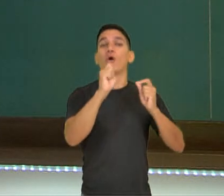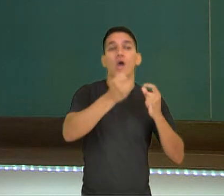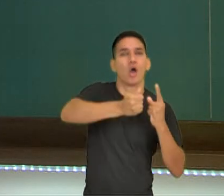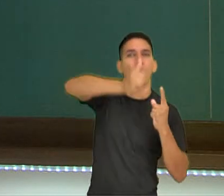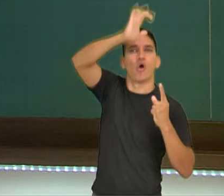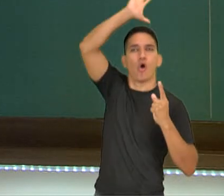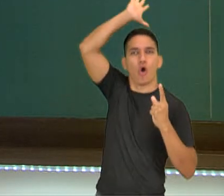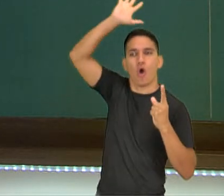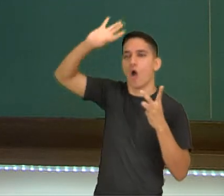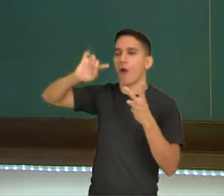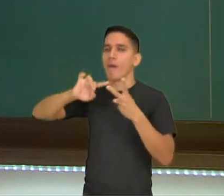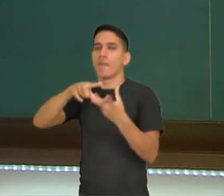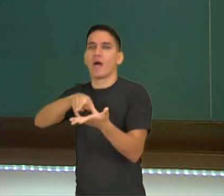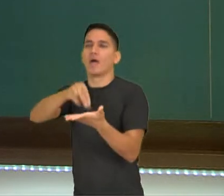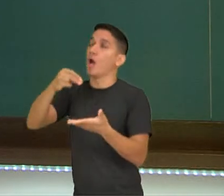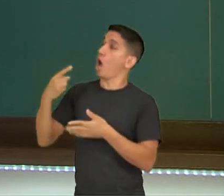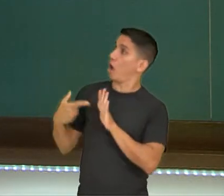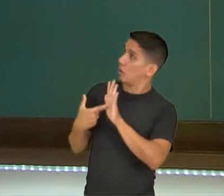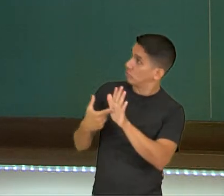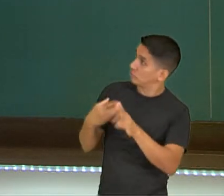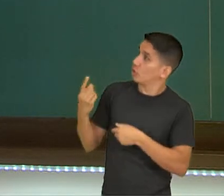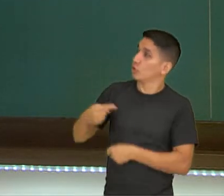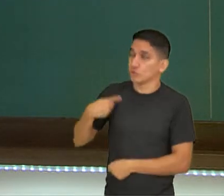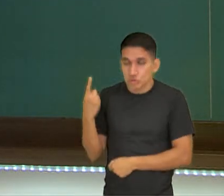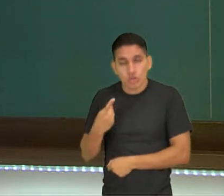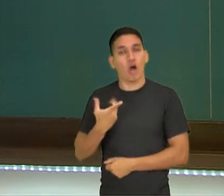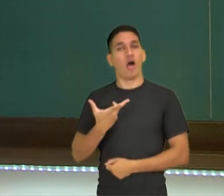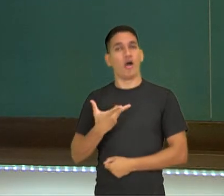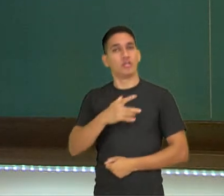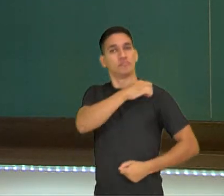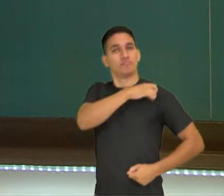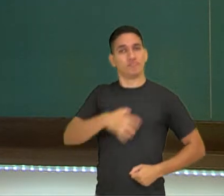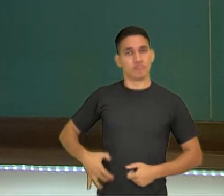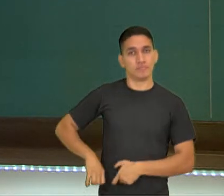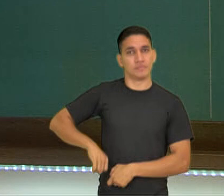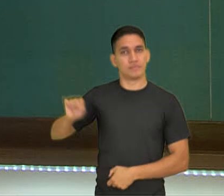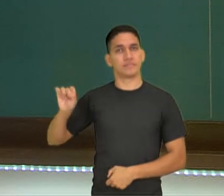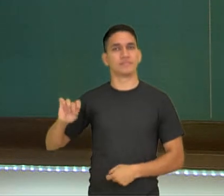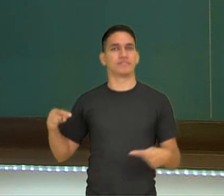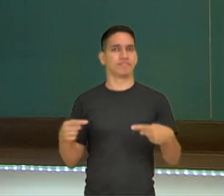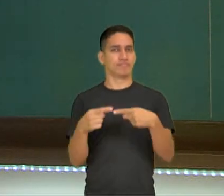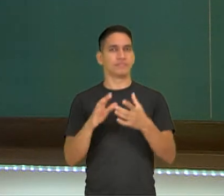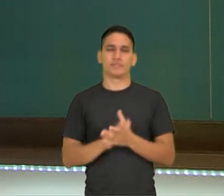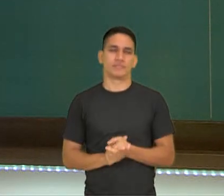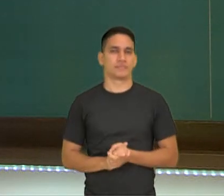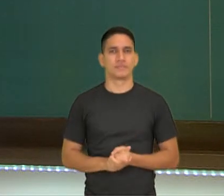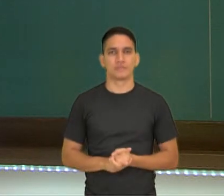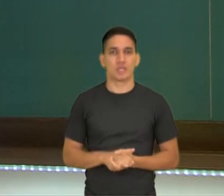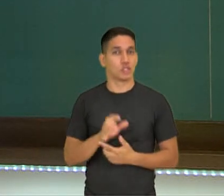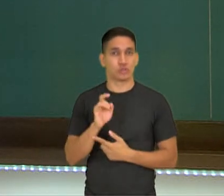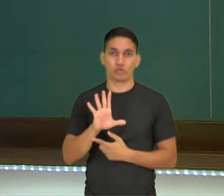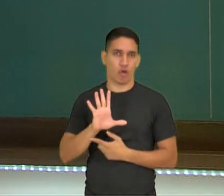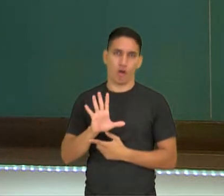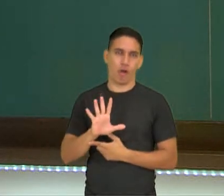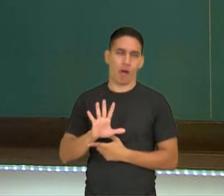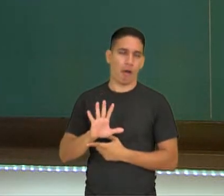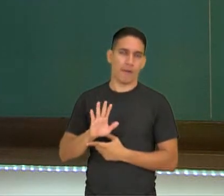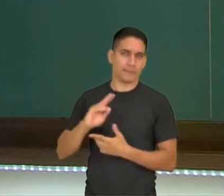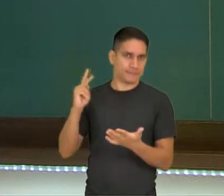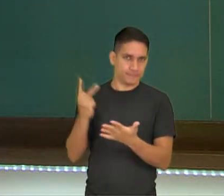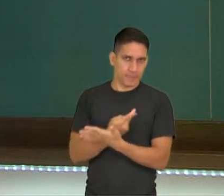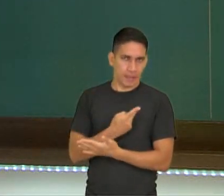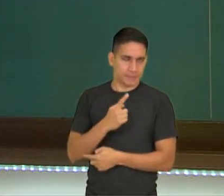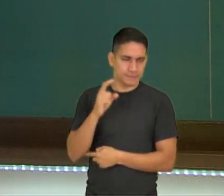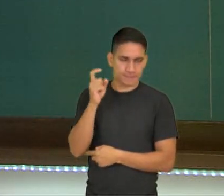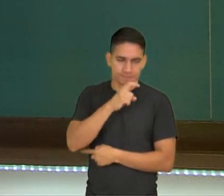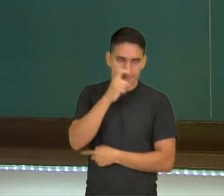Ó, que legal, ó como é que é nosso imperador. Ó, interessante, o imperador romano também é assim. Ó, só no fake. E